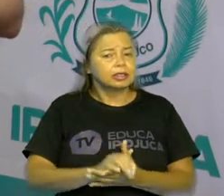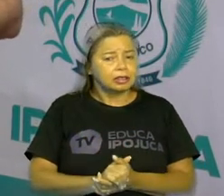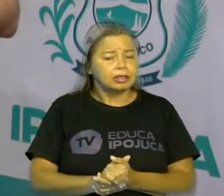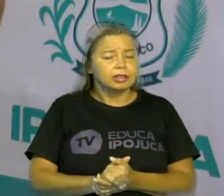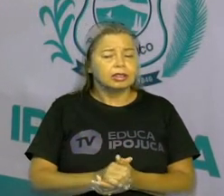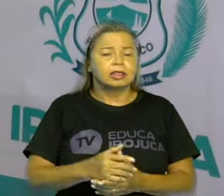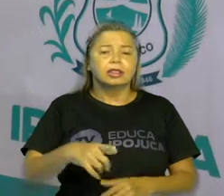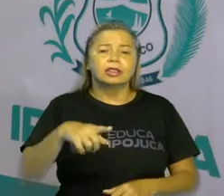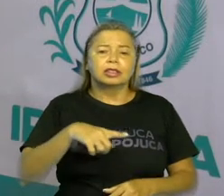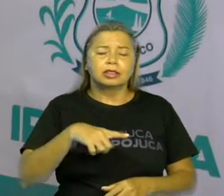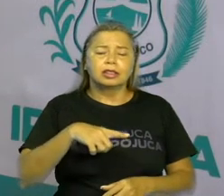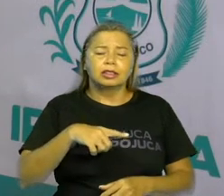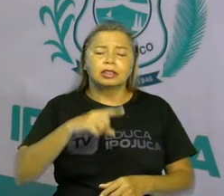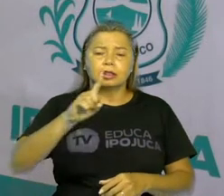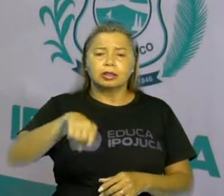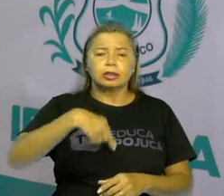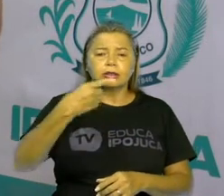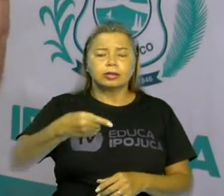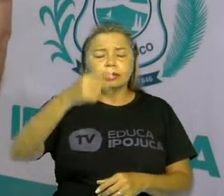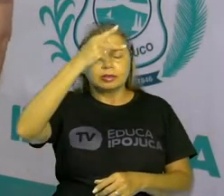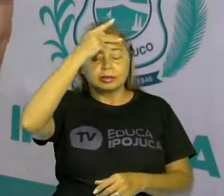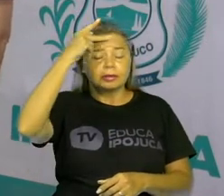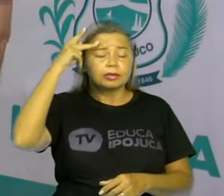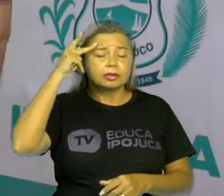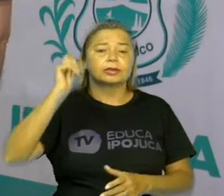nós convivemos com as pessoas.